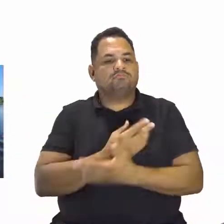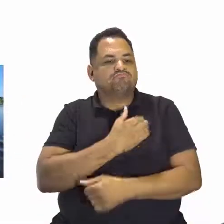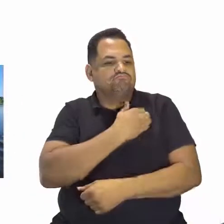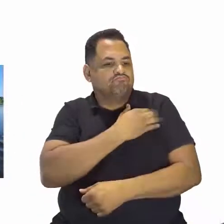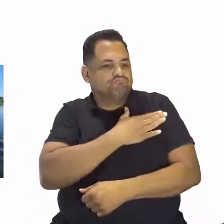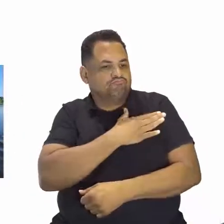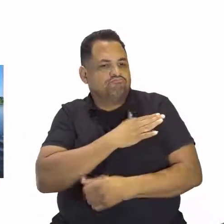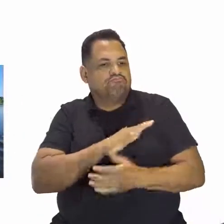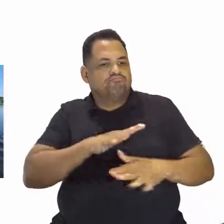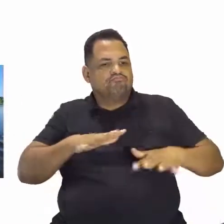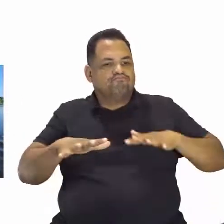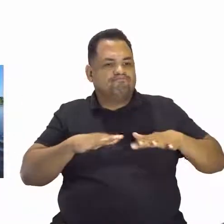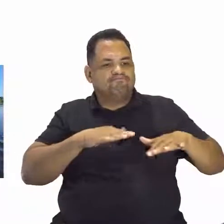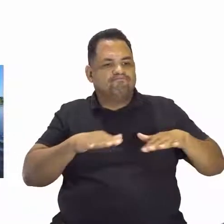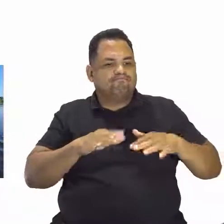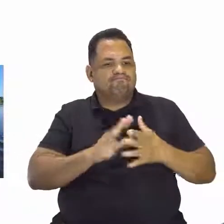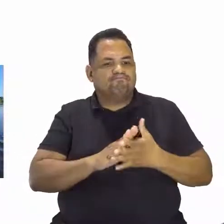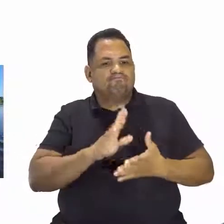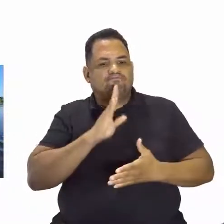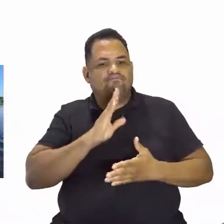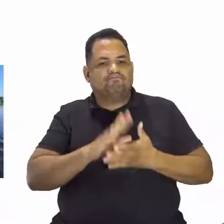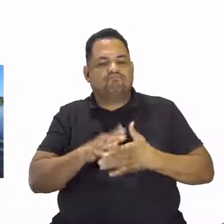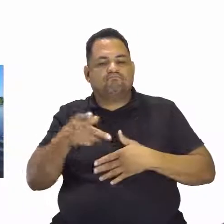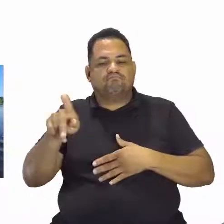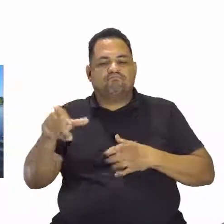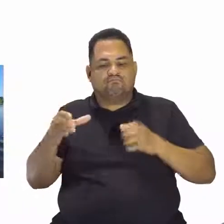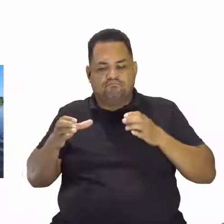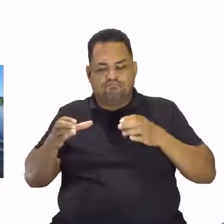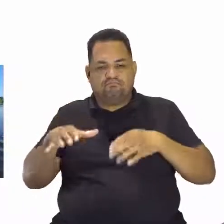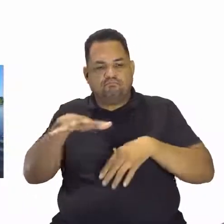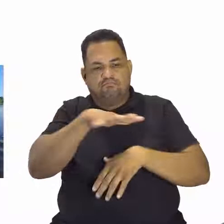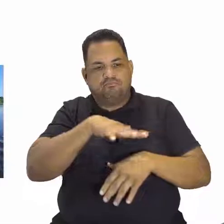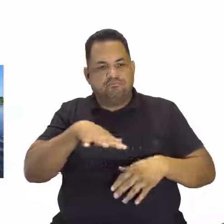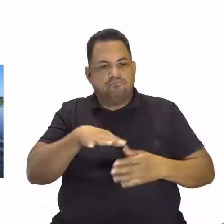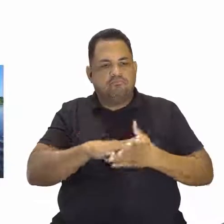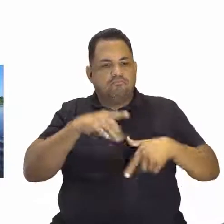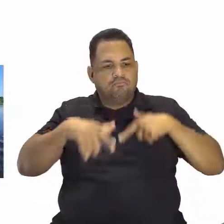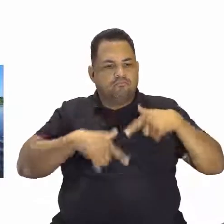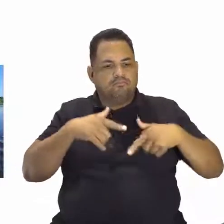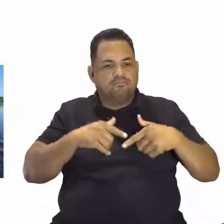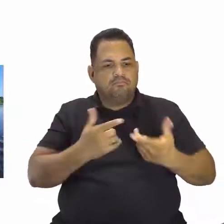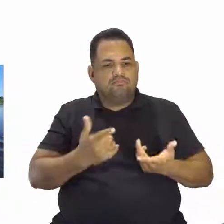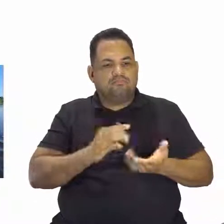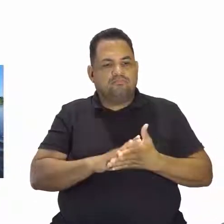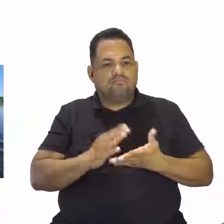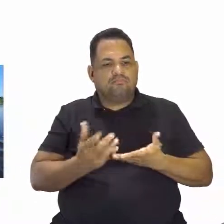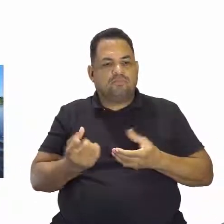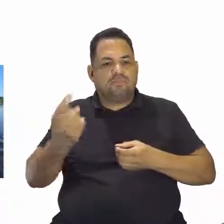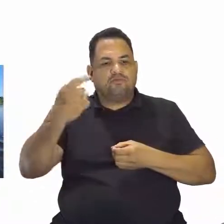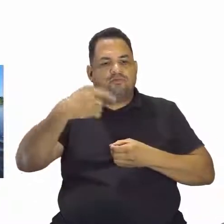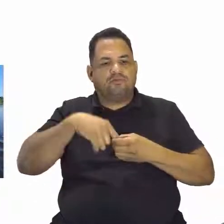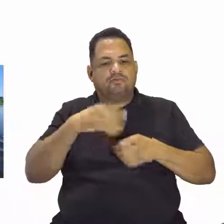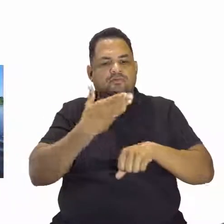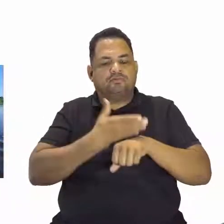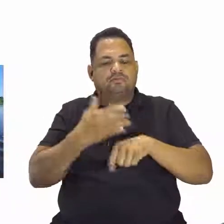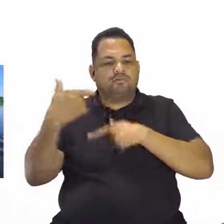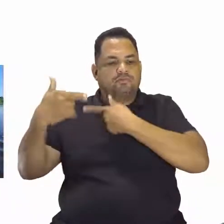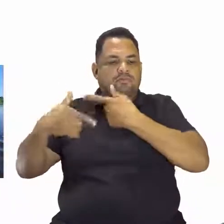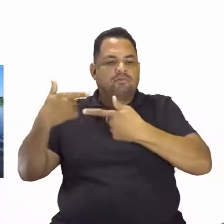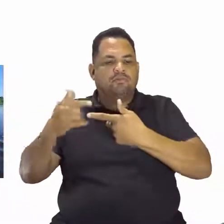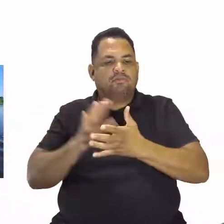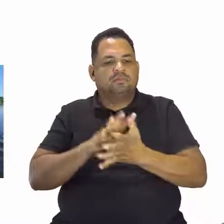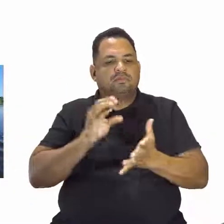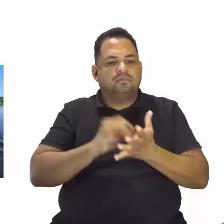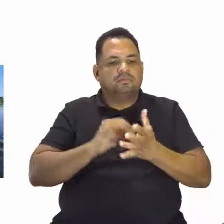Preconceito, mobilidade, reconhecimento dos seus territórios, produção. resgate de suas práticas tradicionais, falta